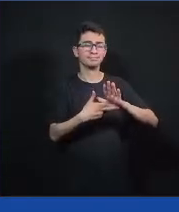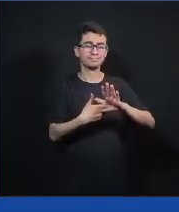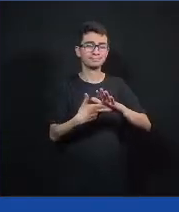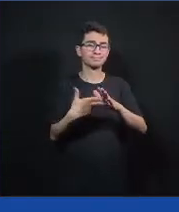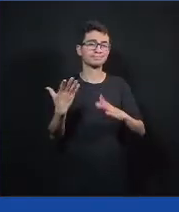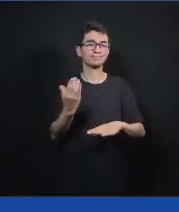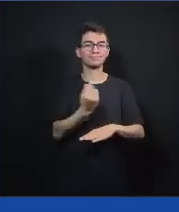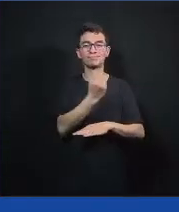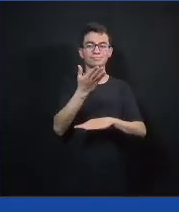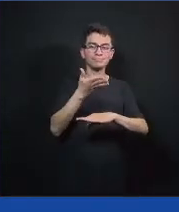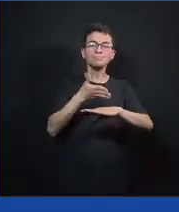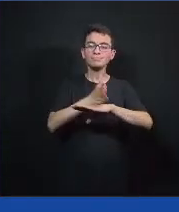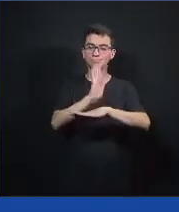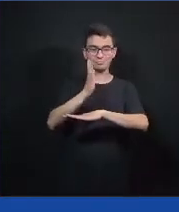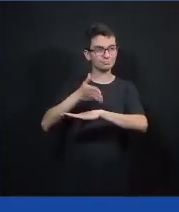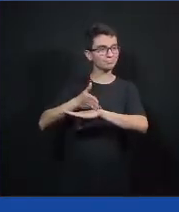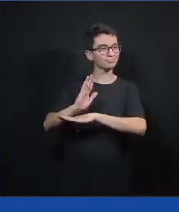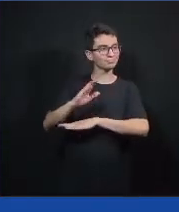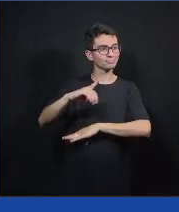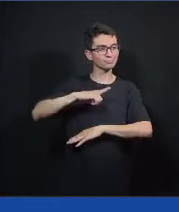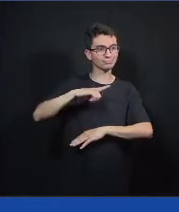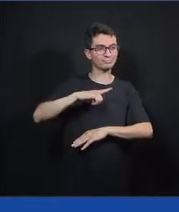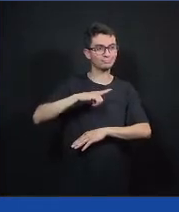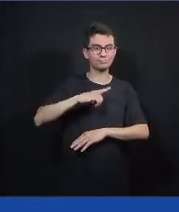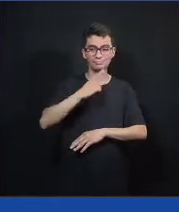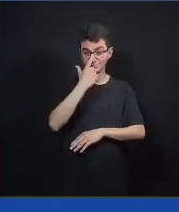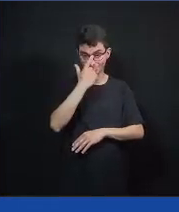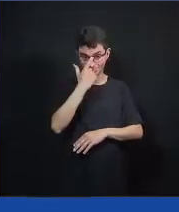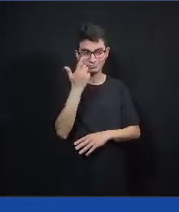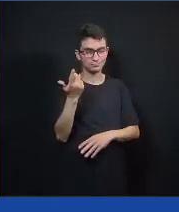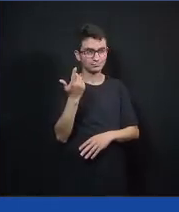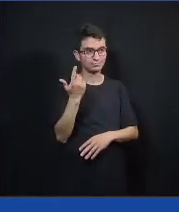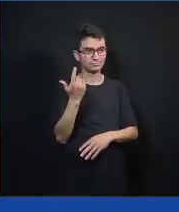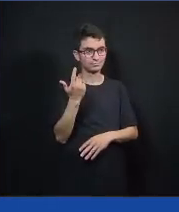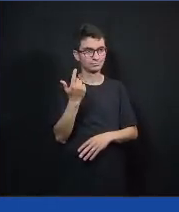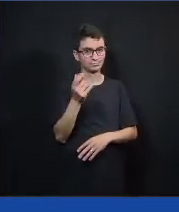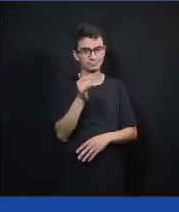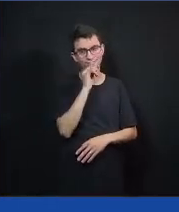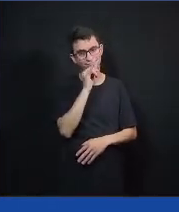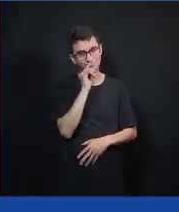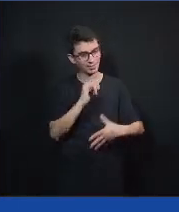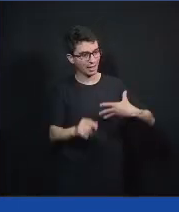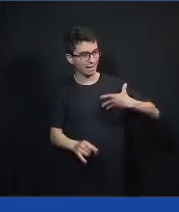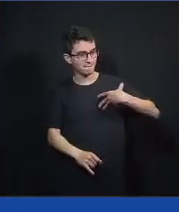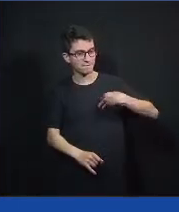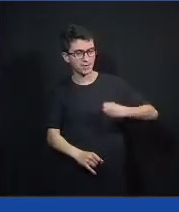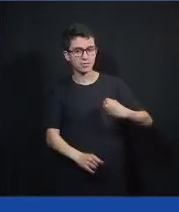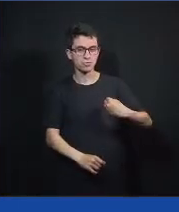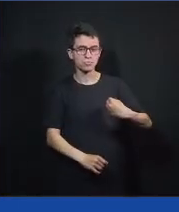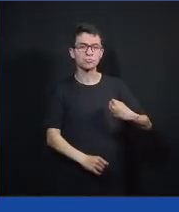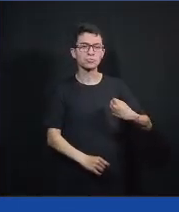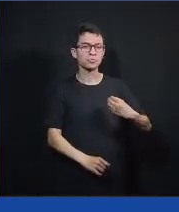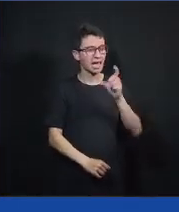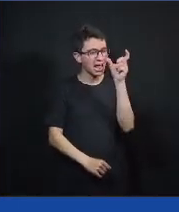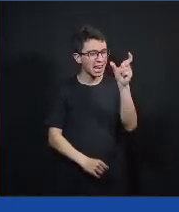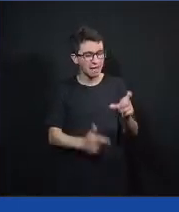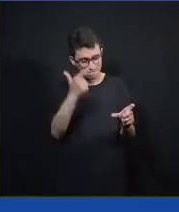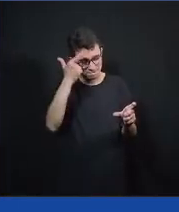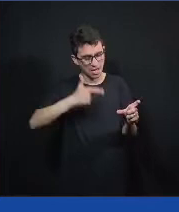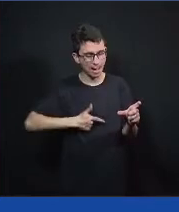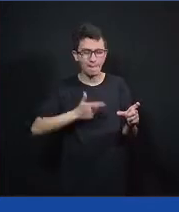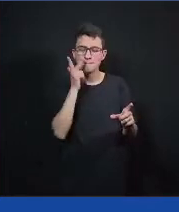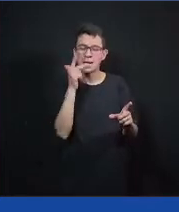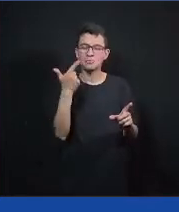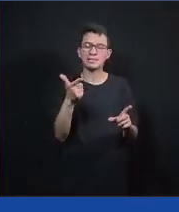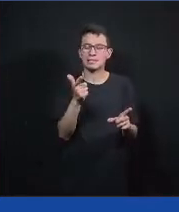né? Uma máxima que eu gosto de usar para o Congresso é que filho feio não tem pai. Isso é um jeito jocoso, claro,